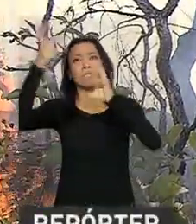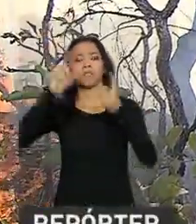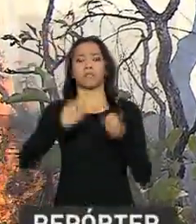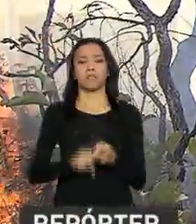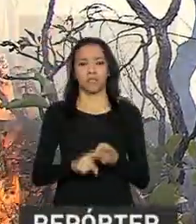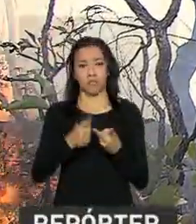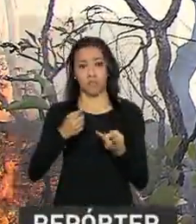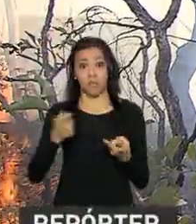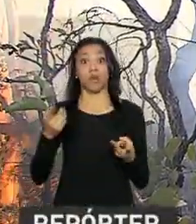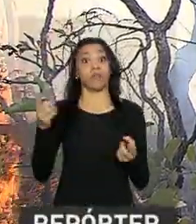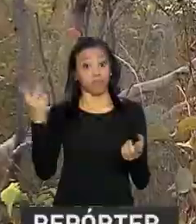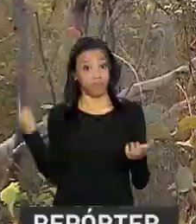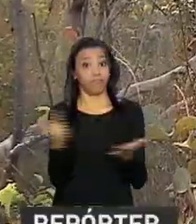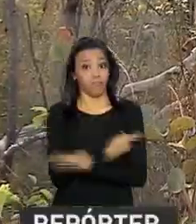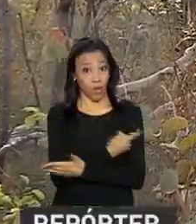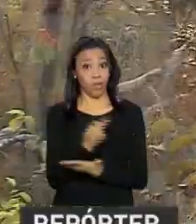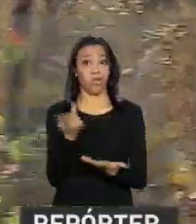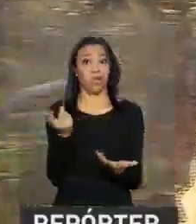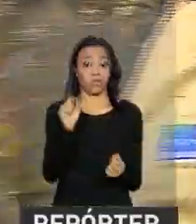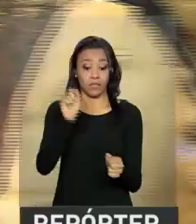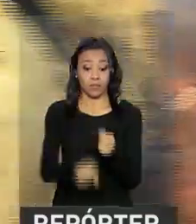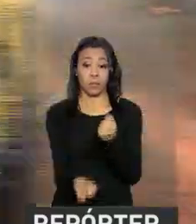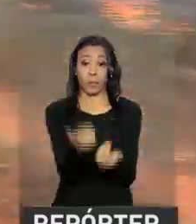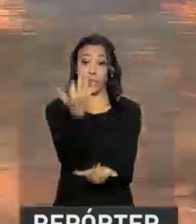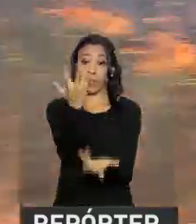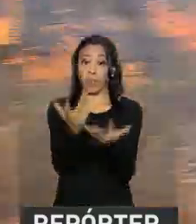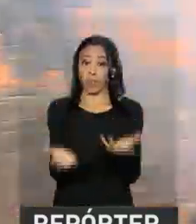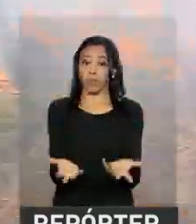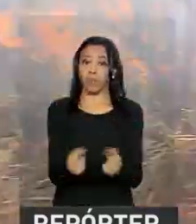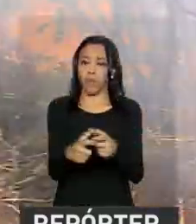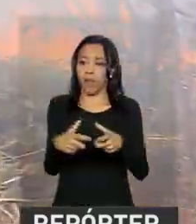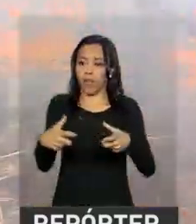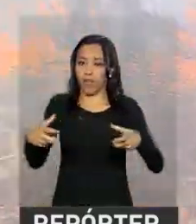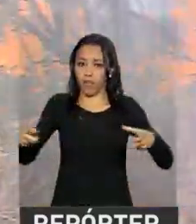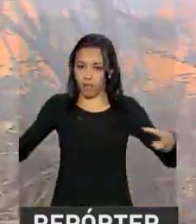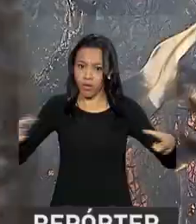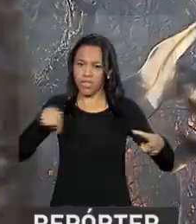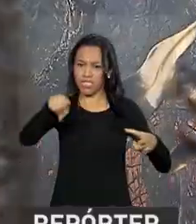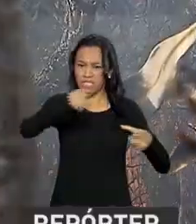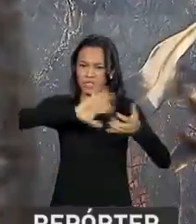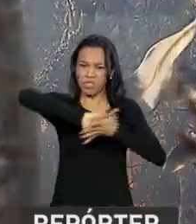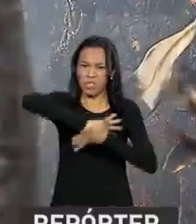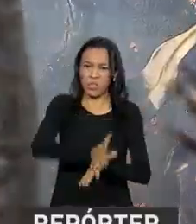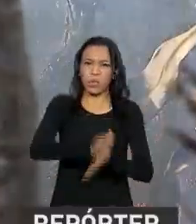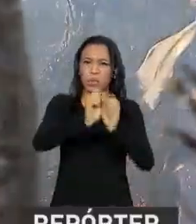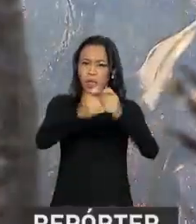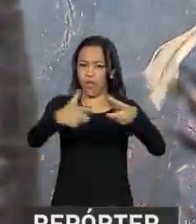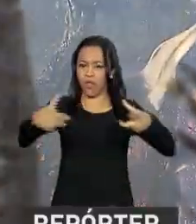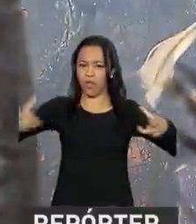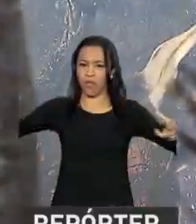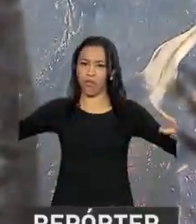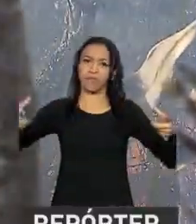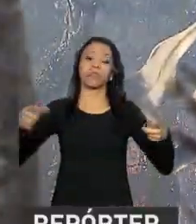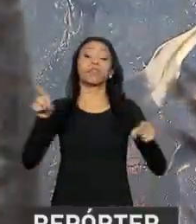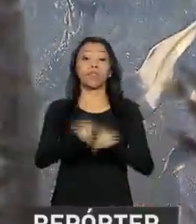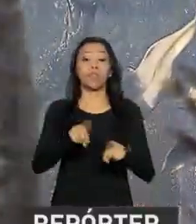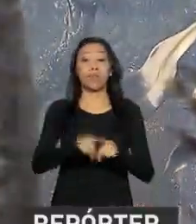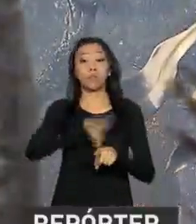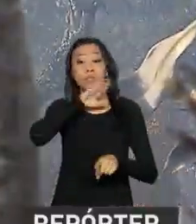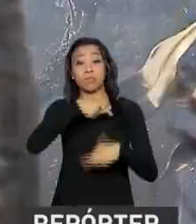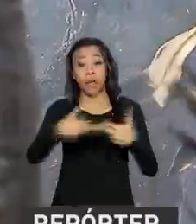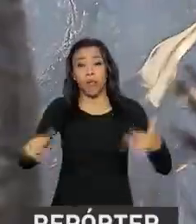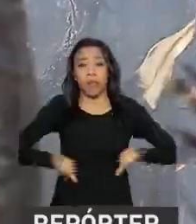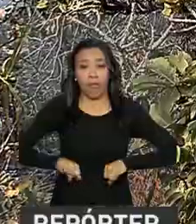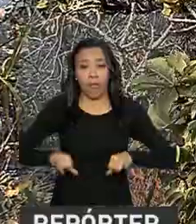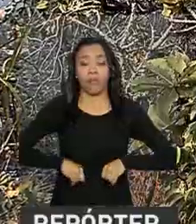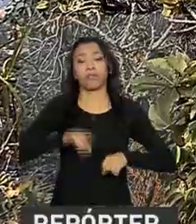temperaturas elevadas, também contribuem para o aumento das queimadas. Além de destruir a vegetação e matar animais nativos, os incêndios aumentam